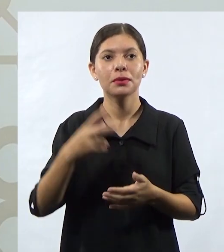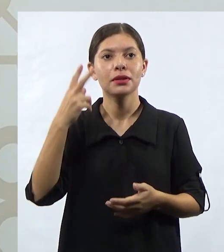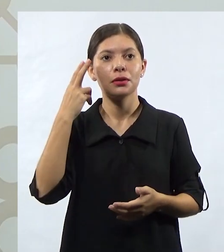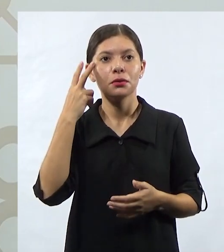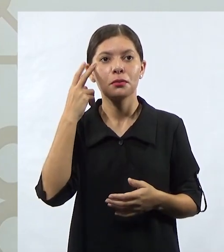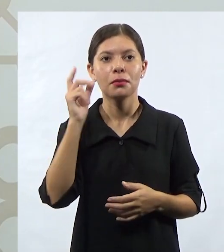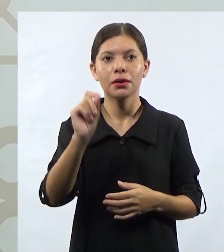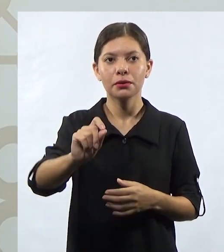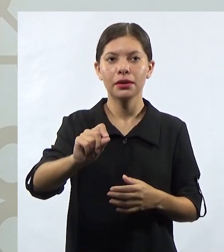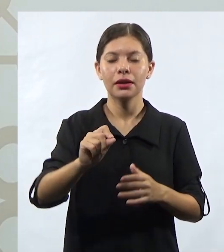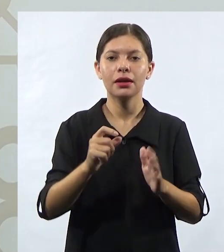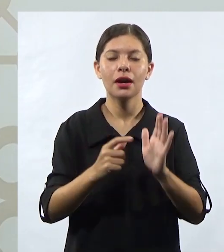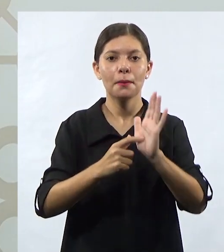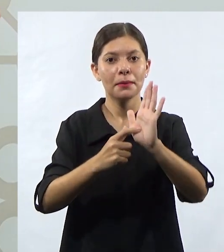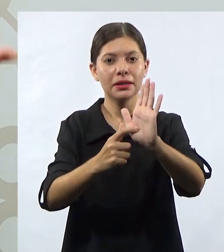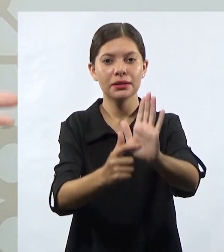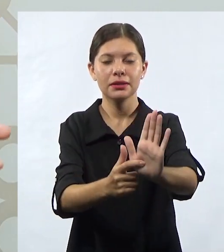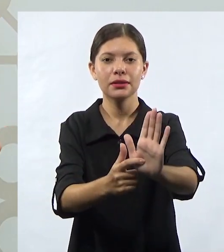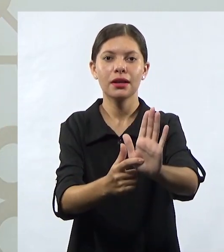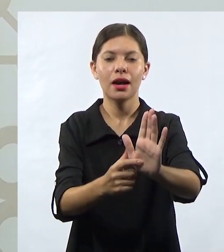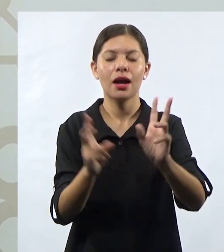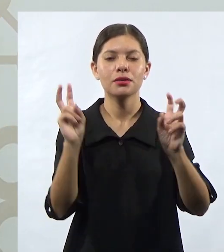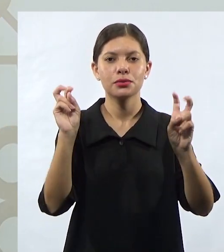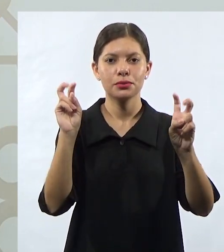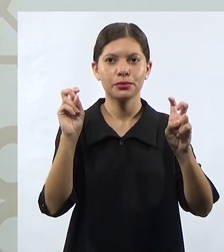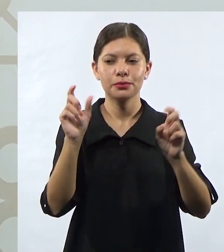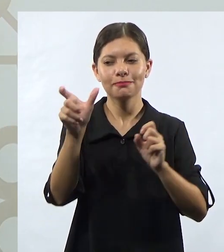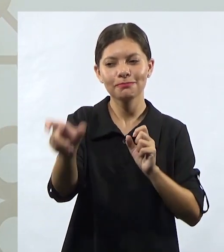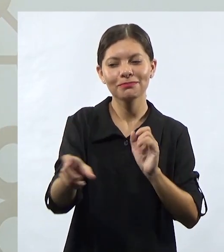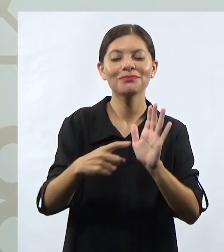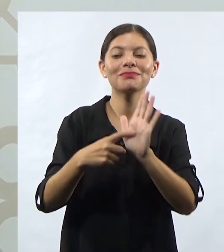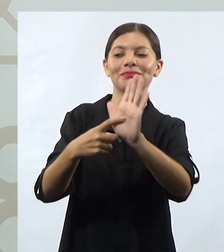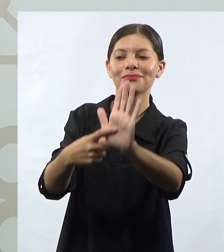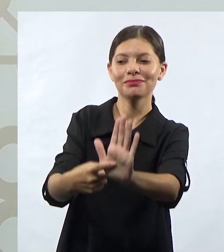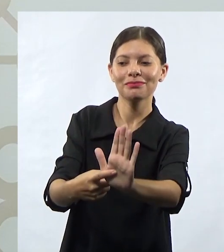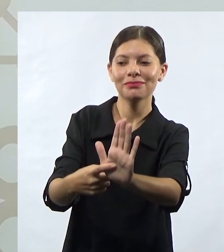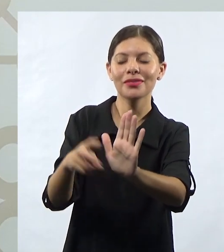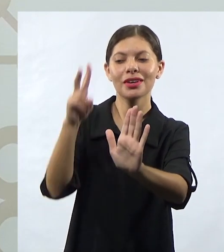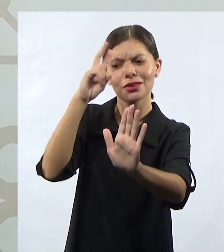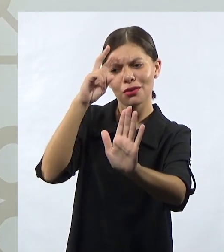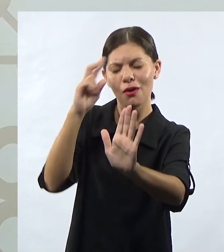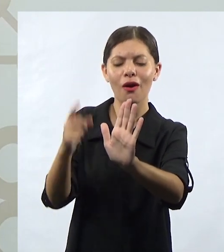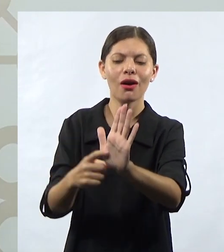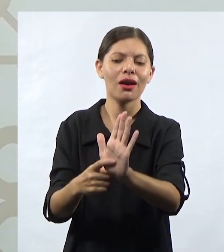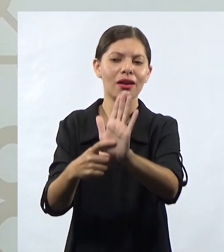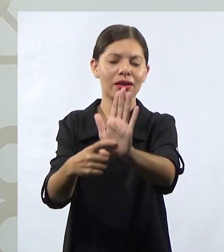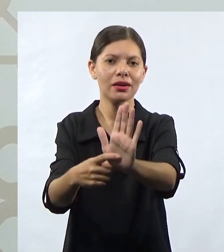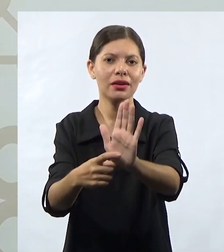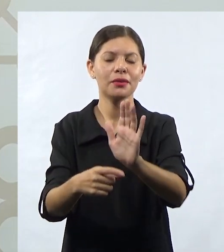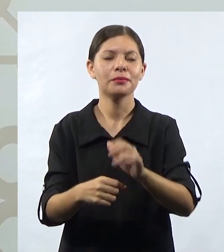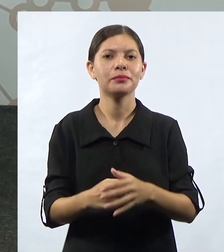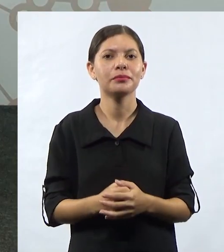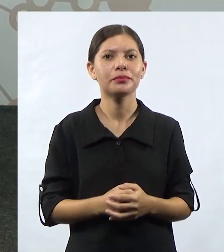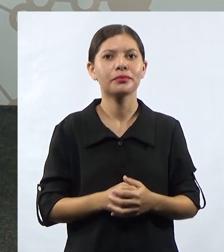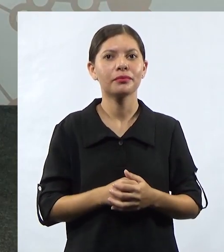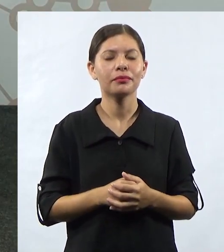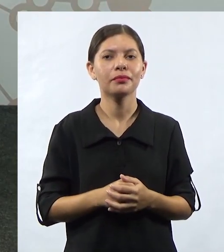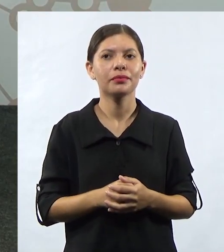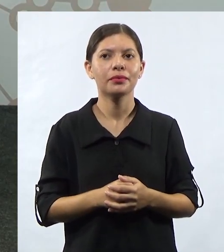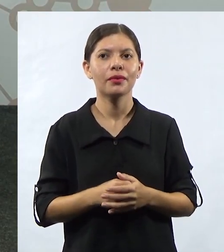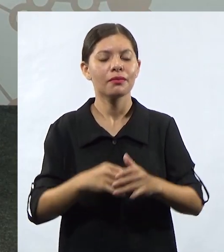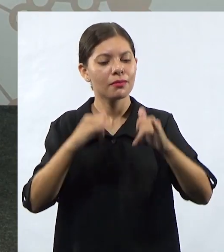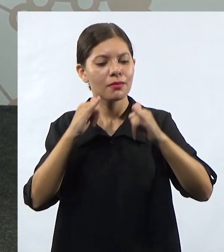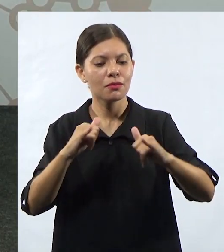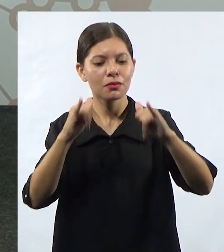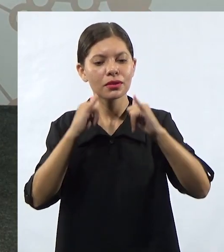para você apresentar esse assunto para alguém, a história de alguém, né, a de um grupo. Como se eu estivesse contando,